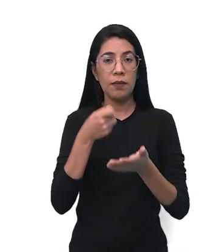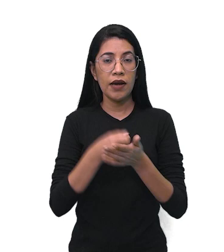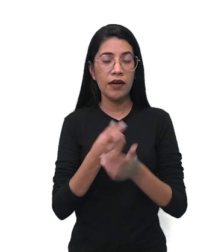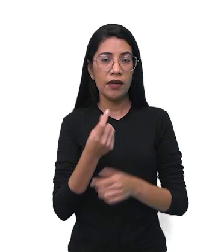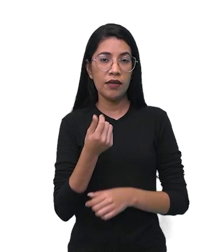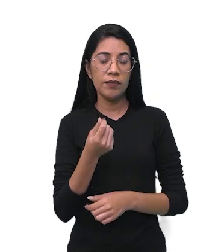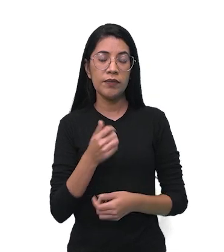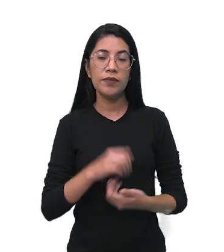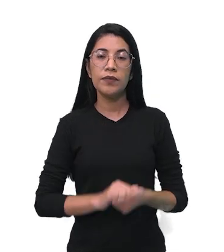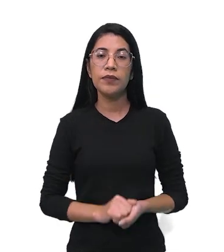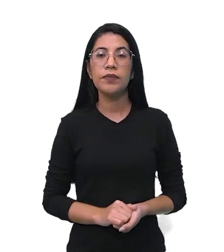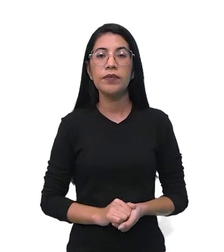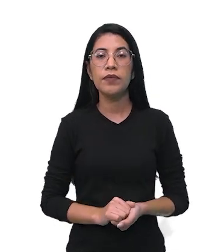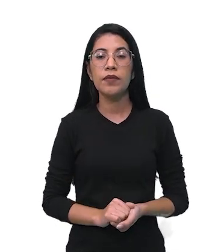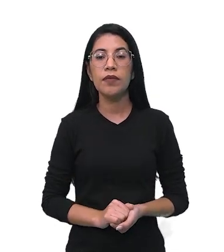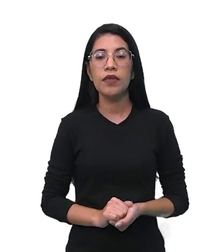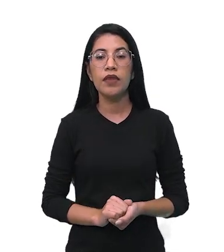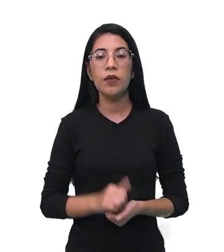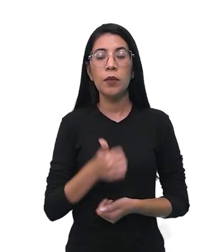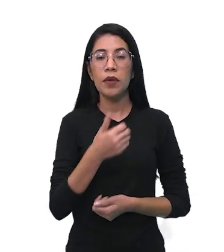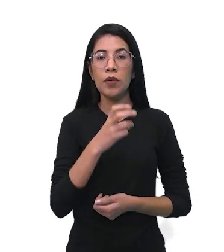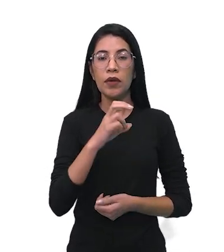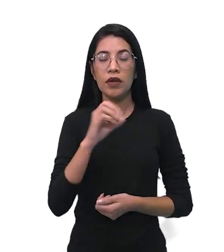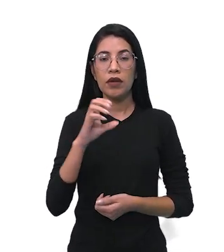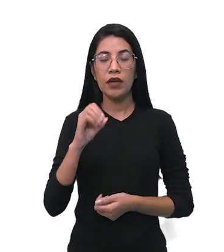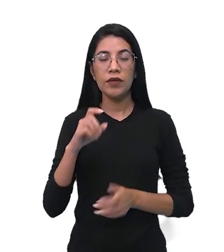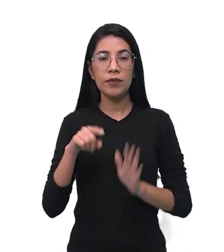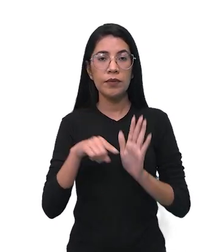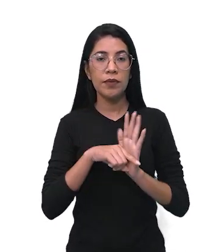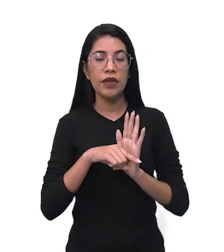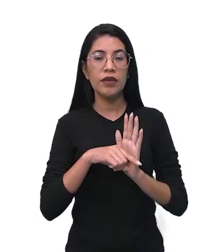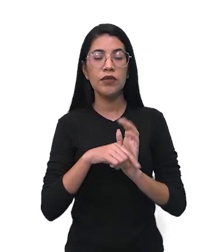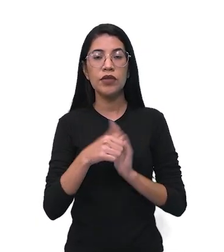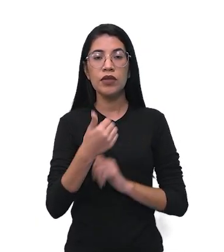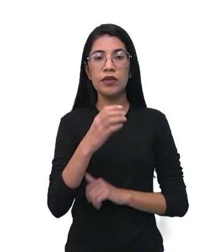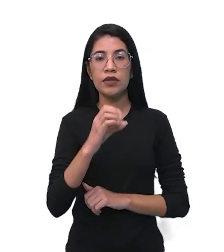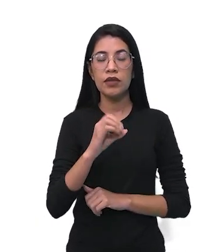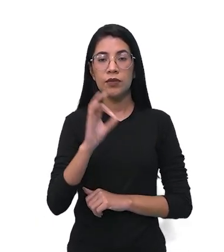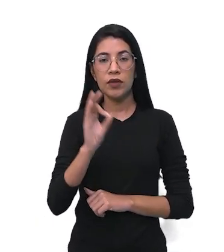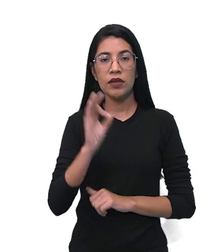Os 1.500 menos o desconto de 10%.